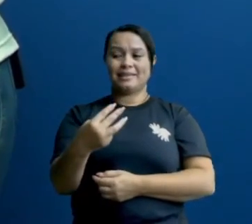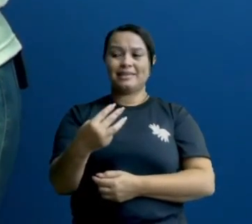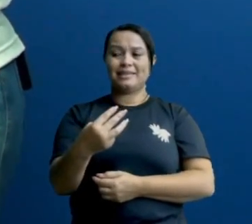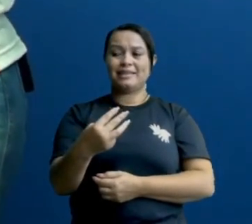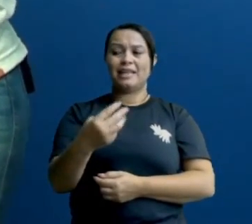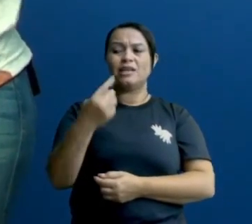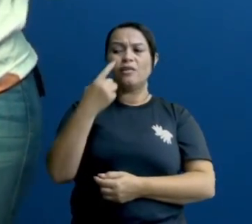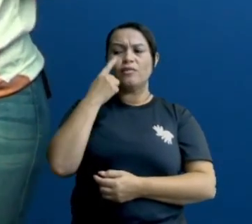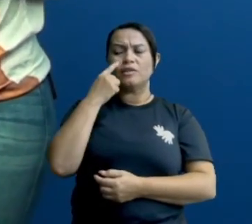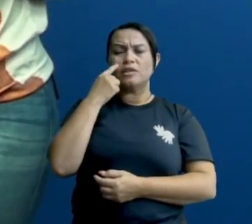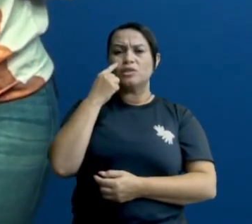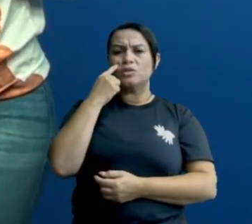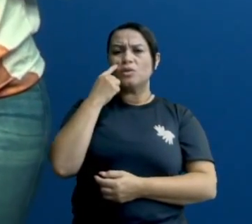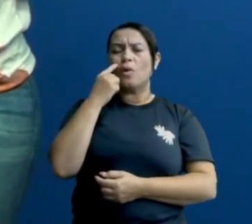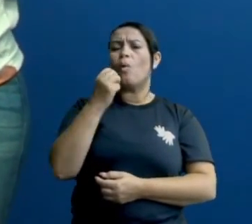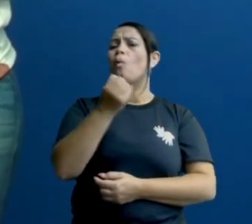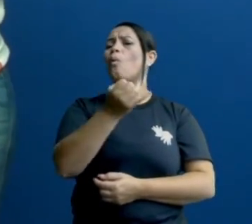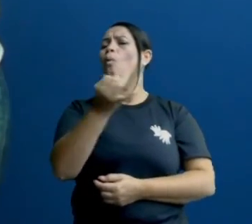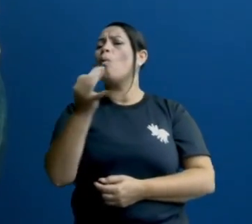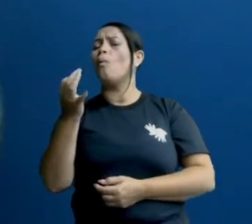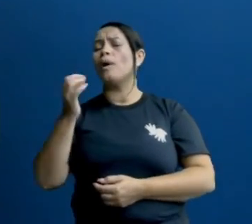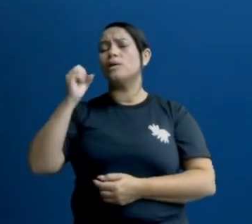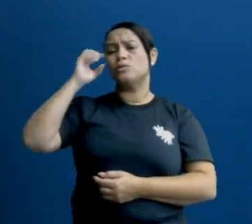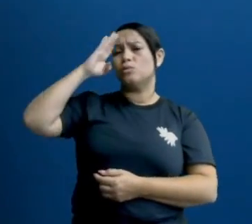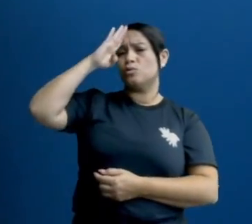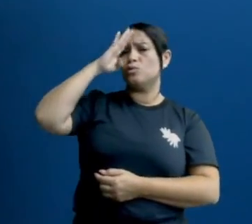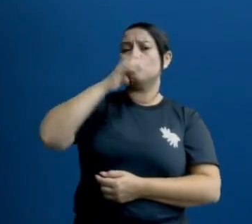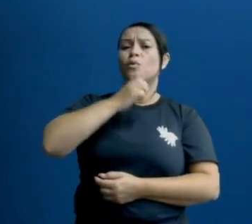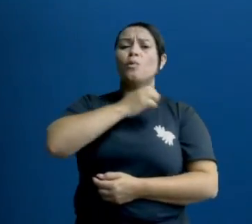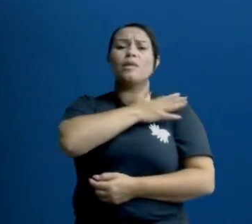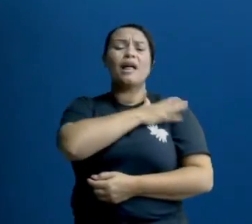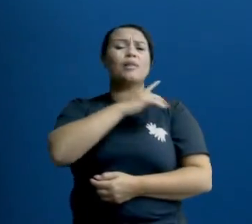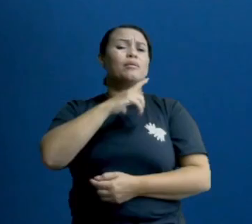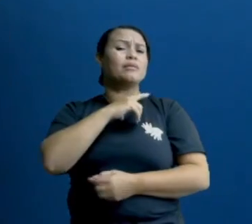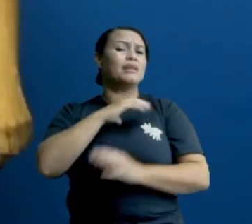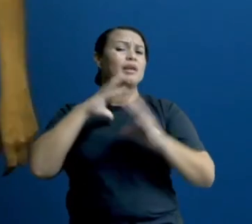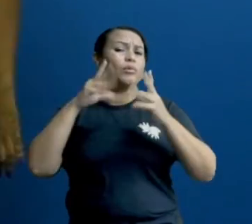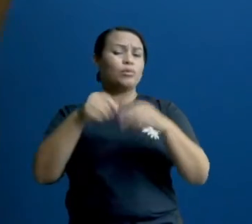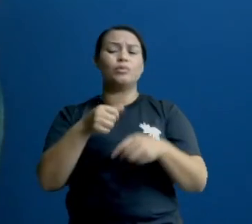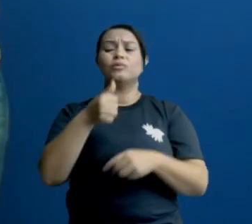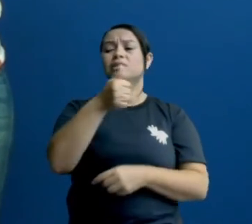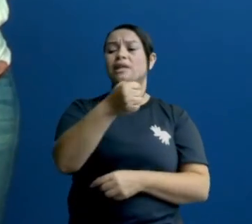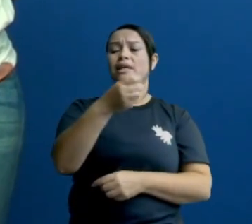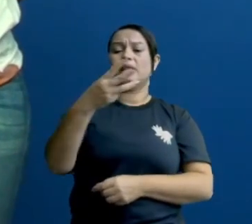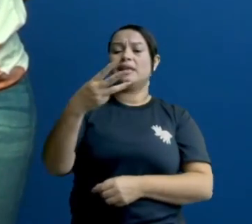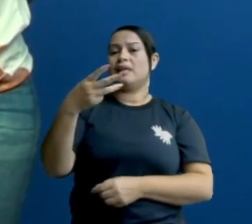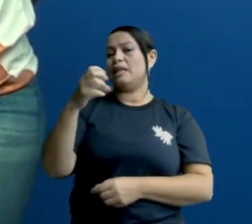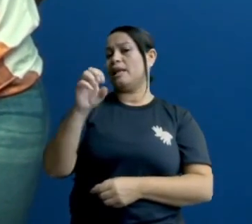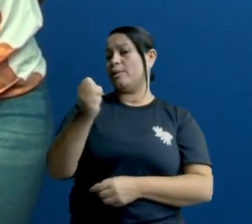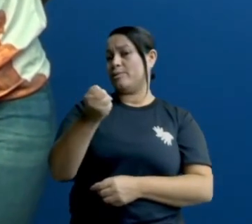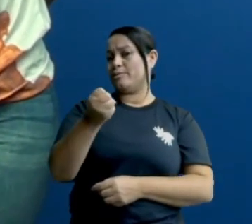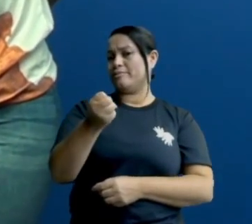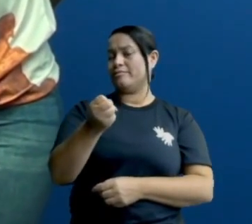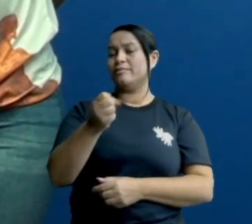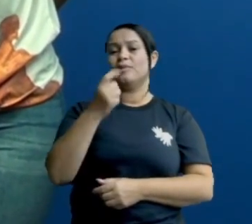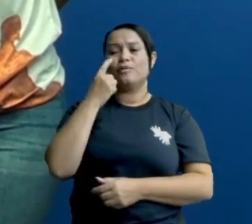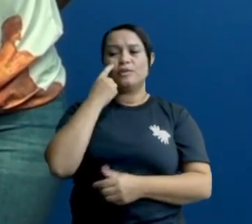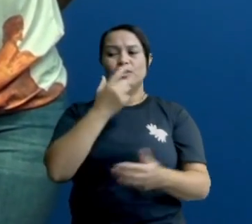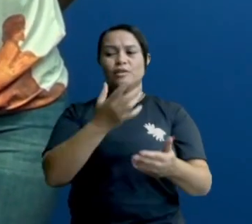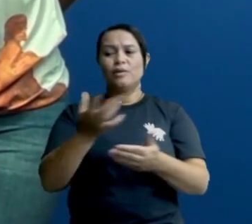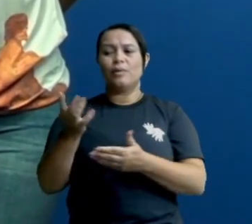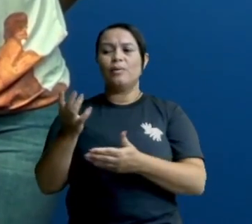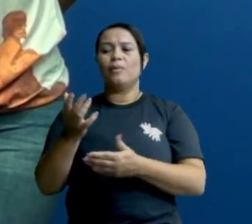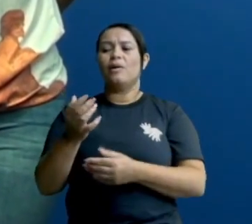13. Então, quantos soldados tinha nos 3 esquadrões ao todo? 138. Então,